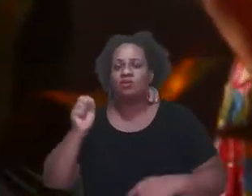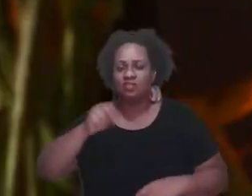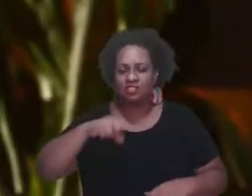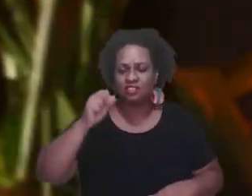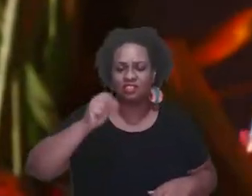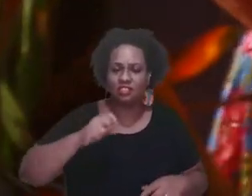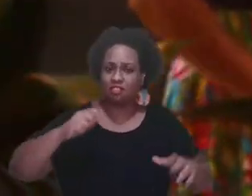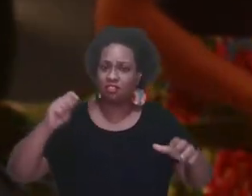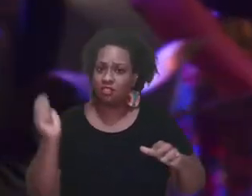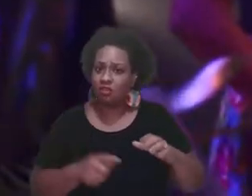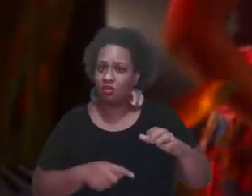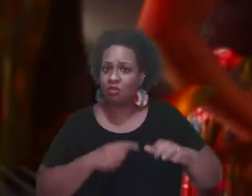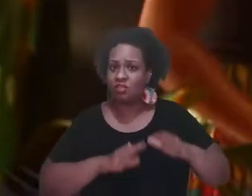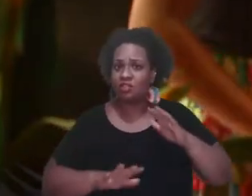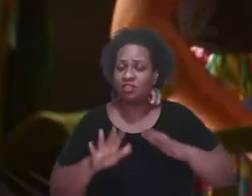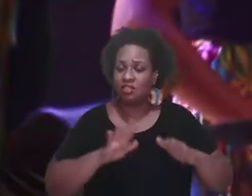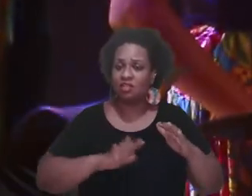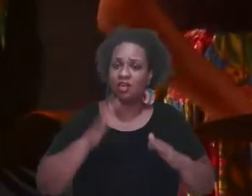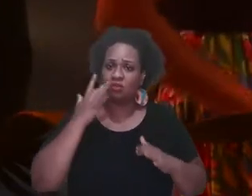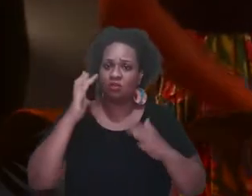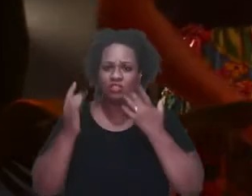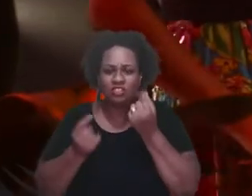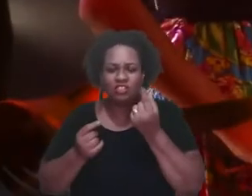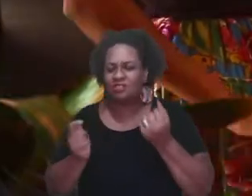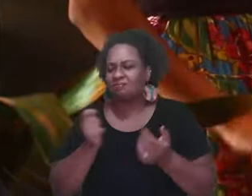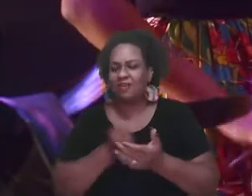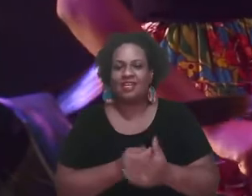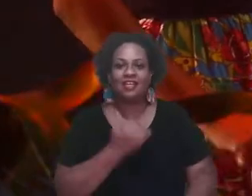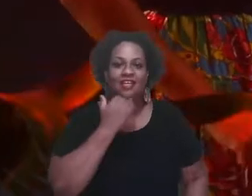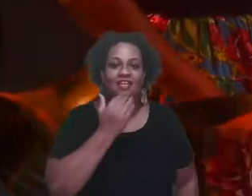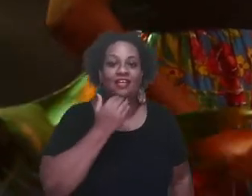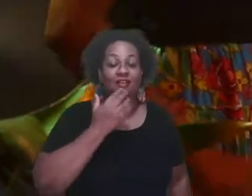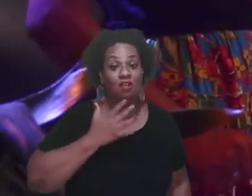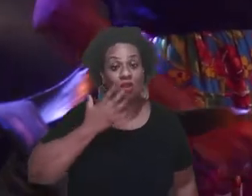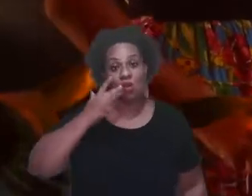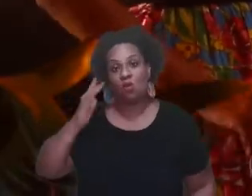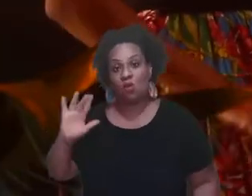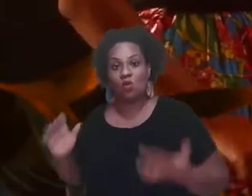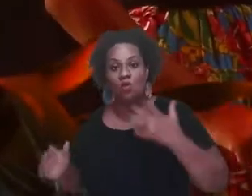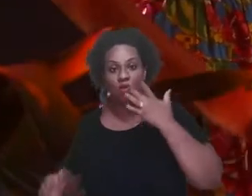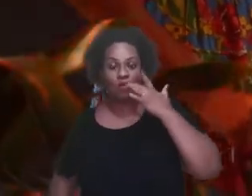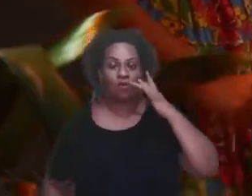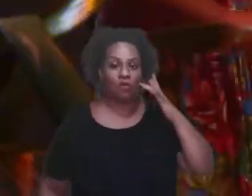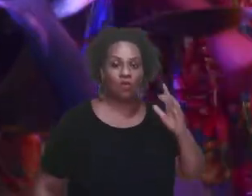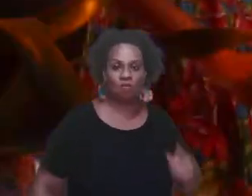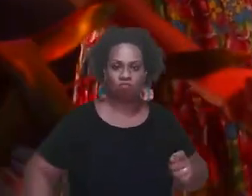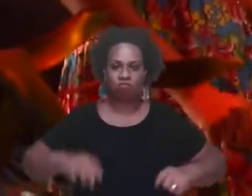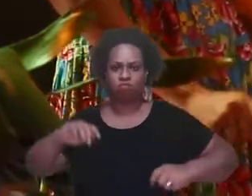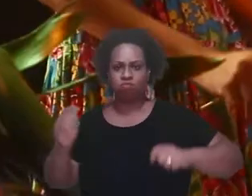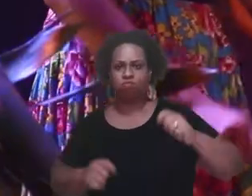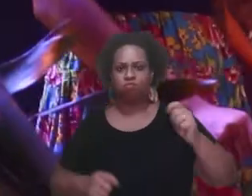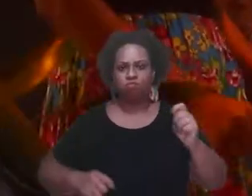de não pulo esse bobo esse banco baú de ouro não ambiente vai acreditar bomba meu soro